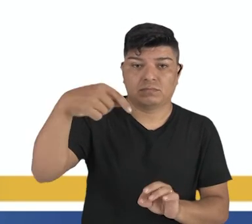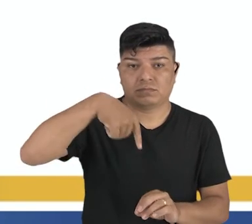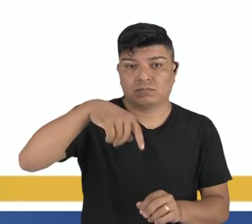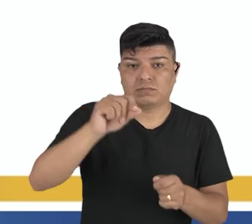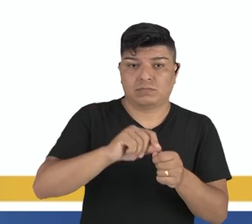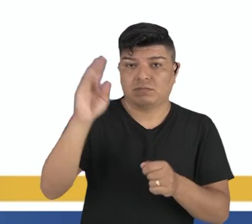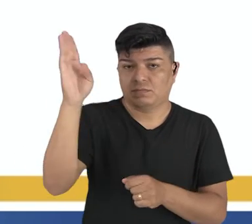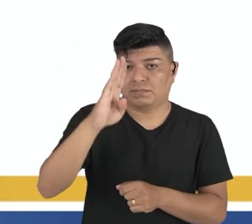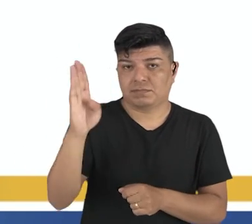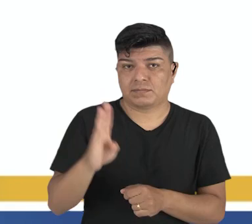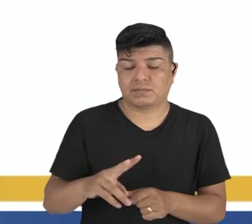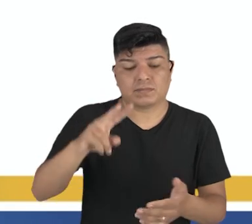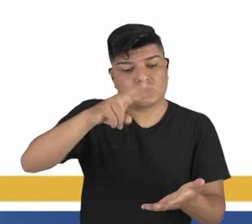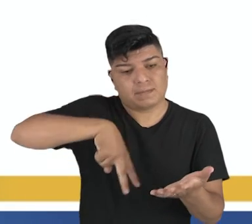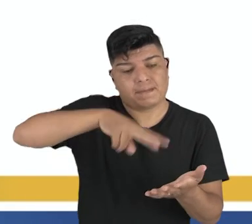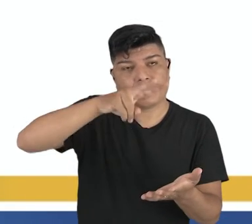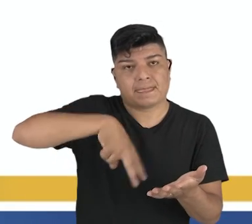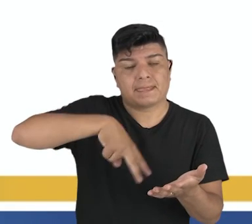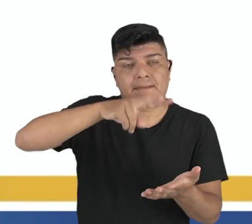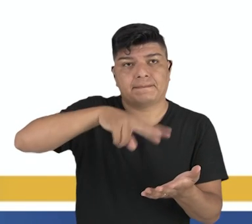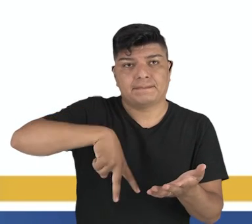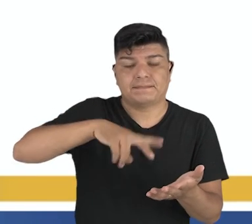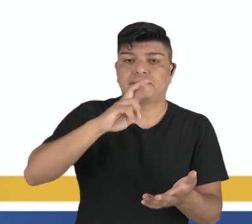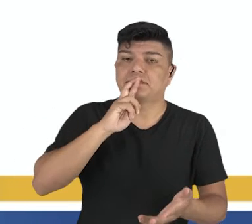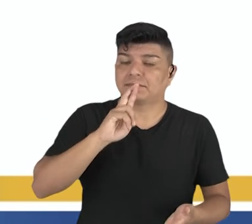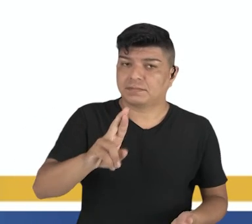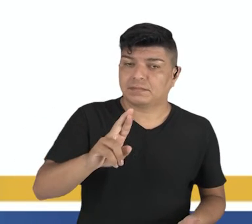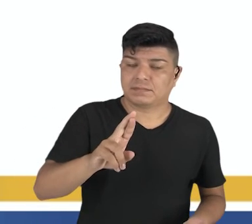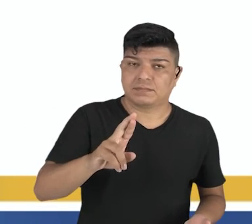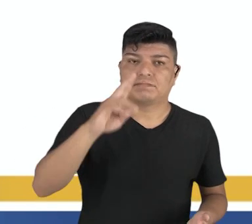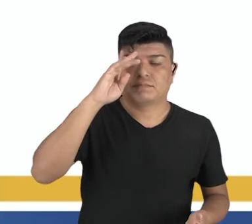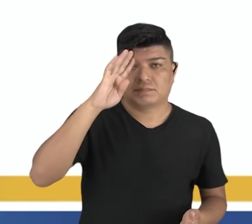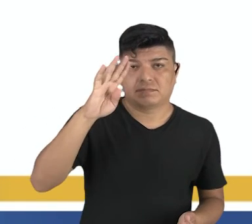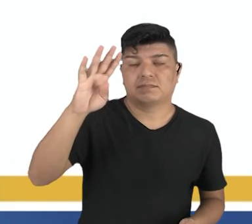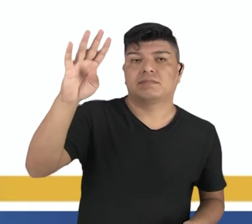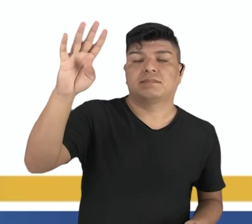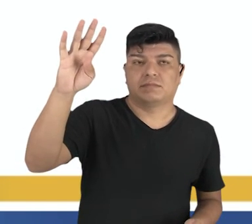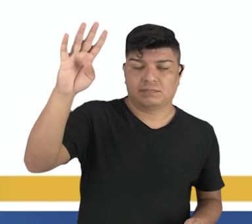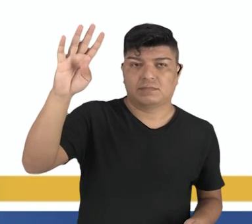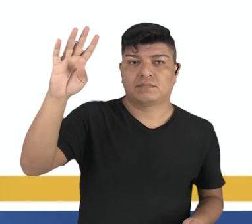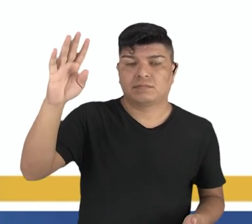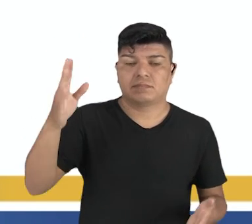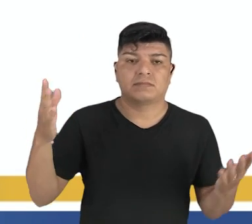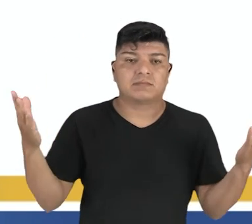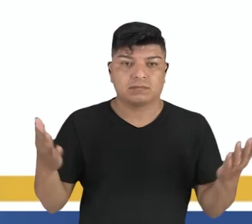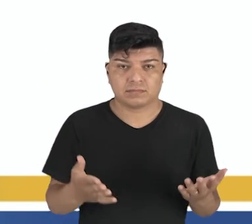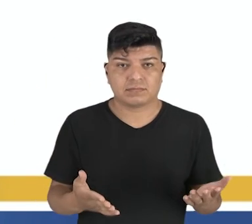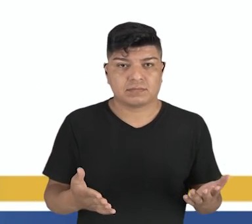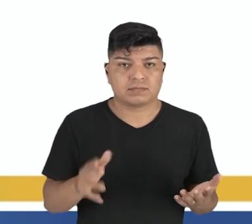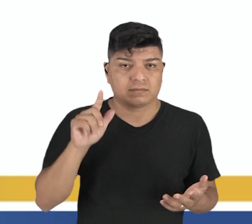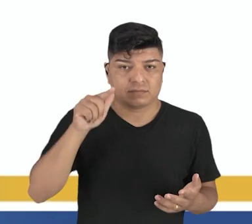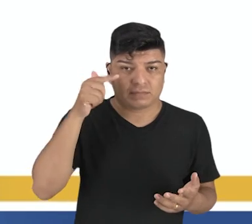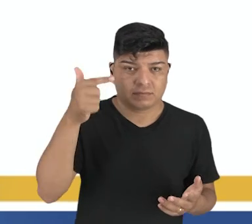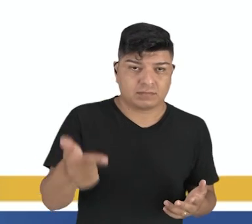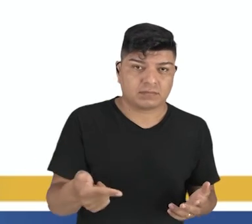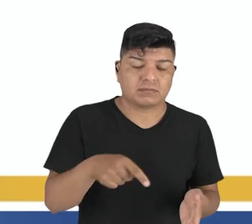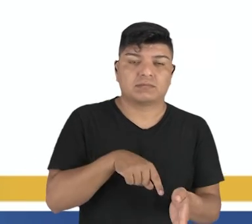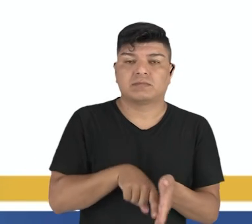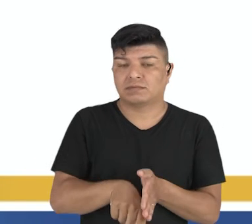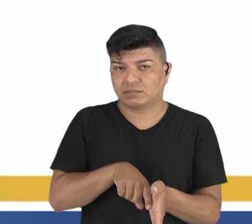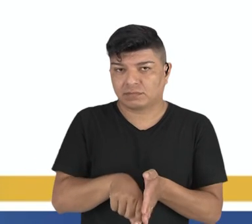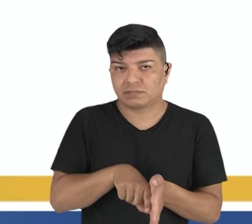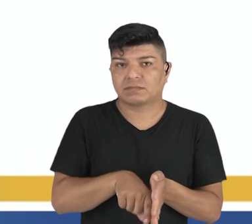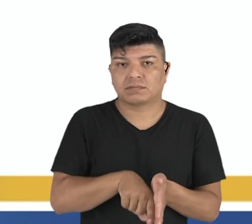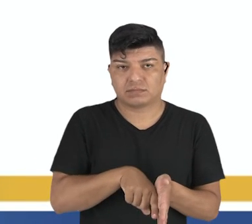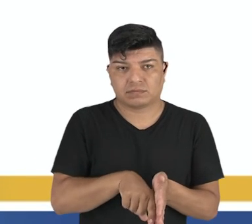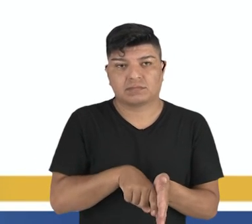eu gostaria que vocês lessem, respondessem e refletissem sobre esse momento aí. Depois vocês podem pesquisar a respeito